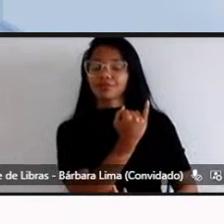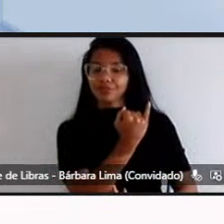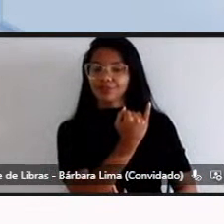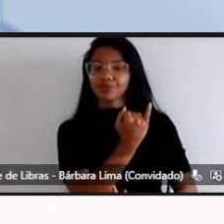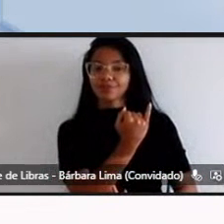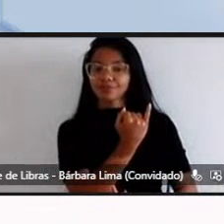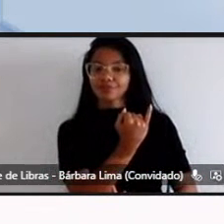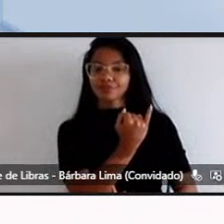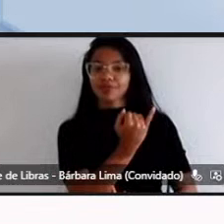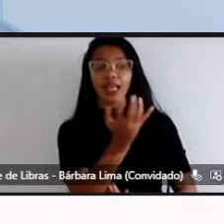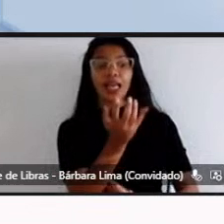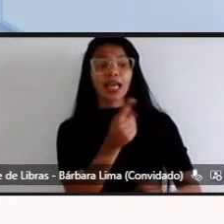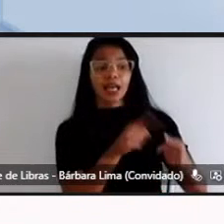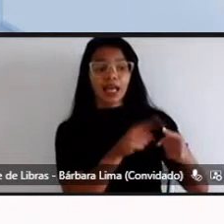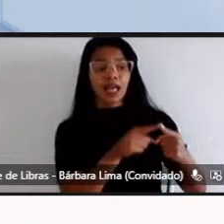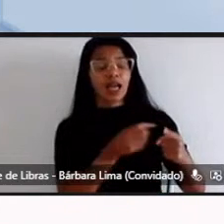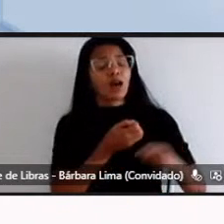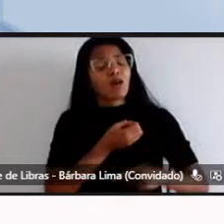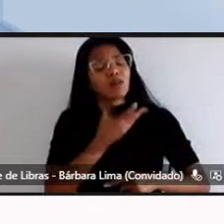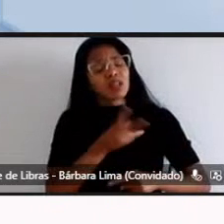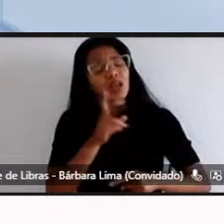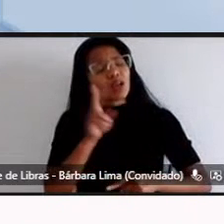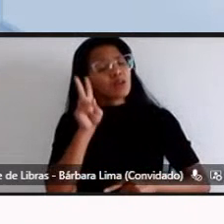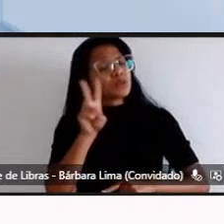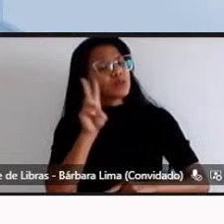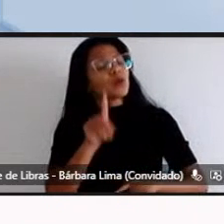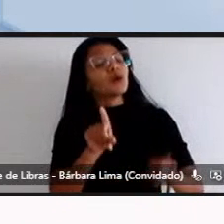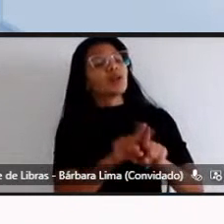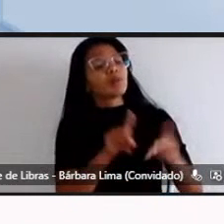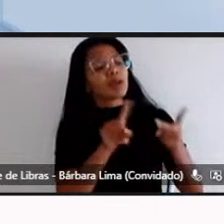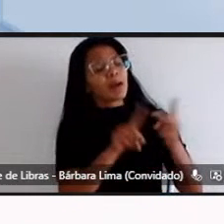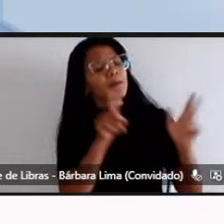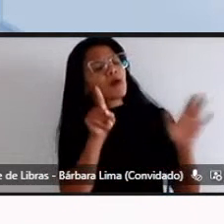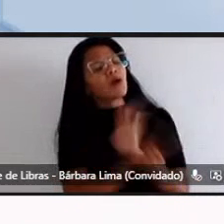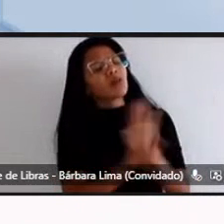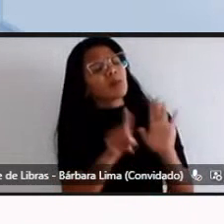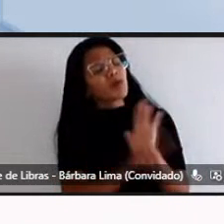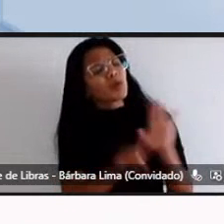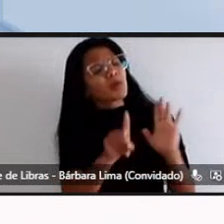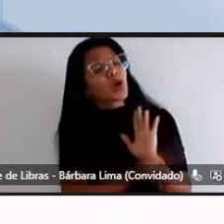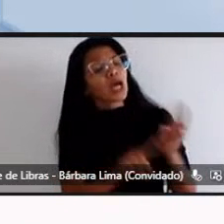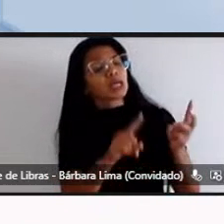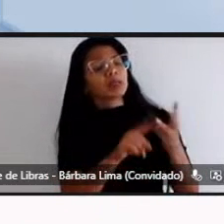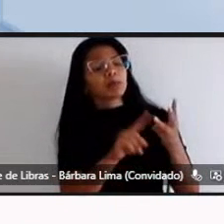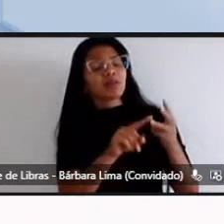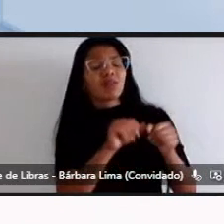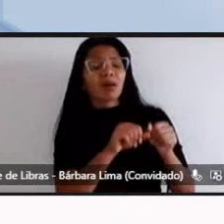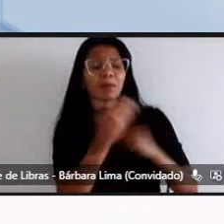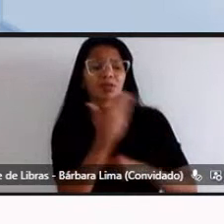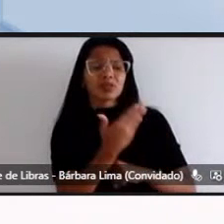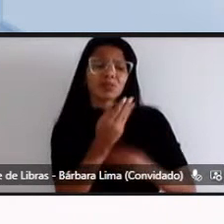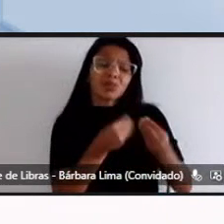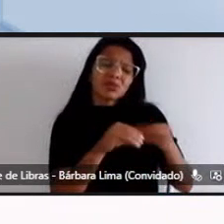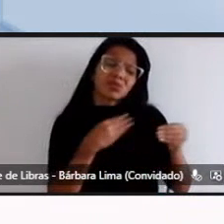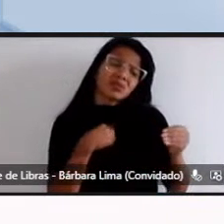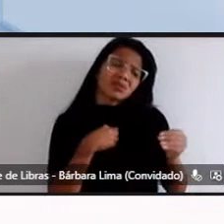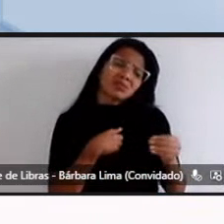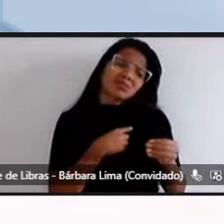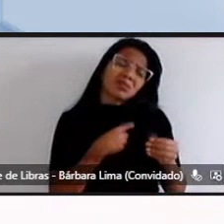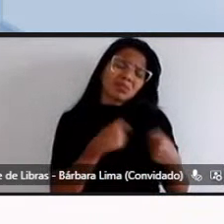Querem contar sua história, querem fazer perguntas e querem fazer pedidos para reparar os danos que sofreram.